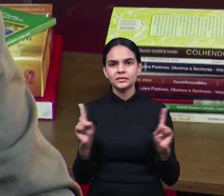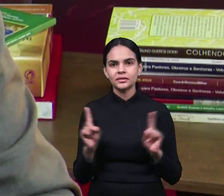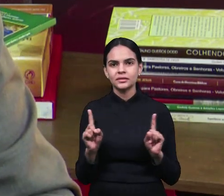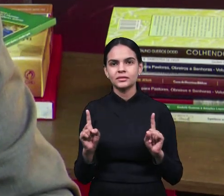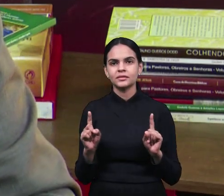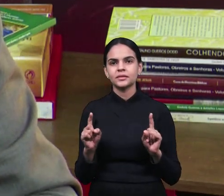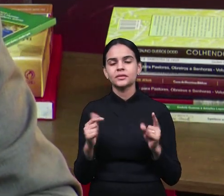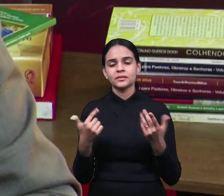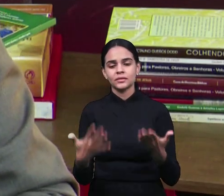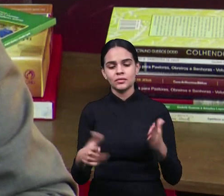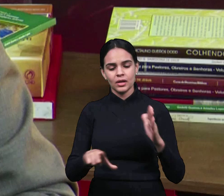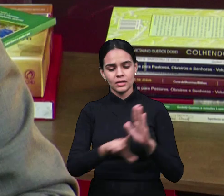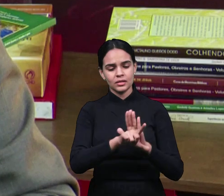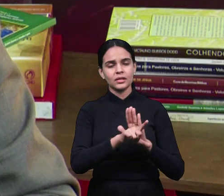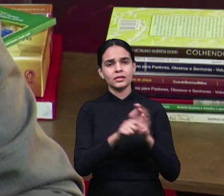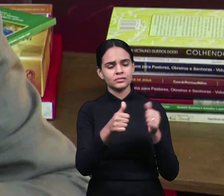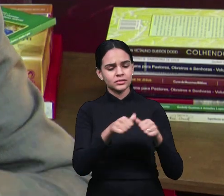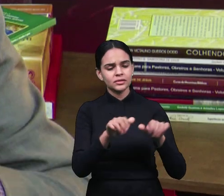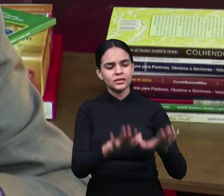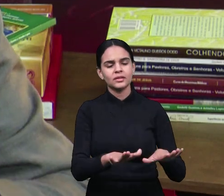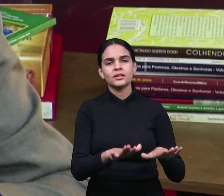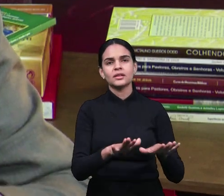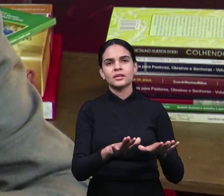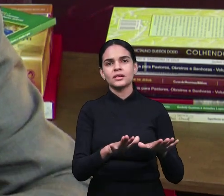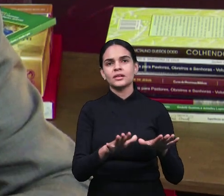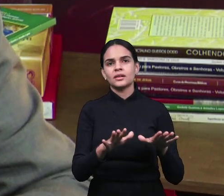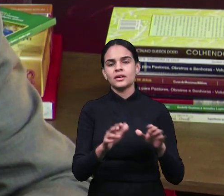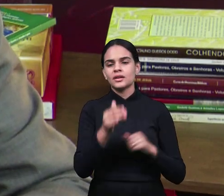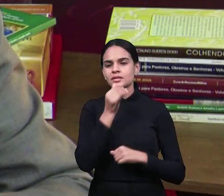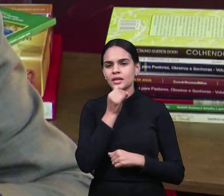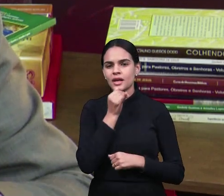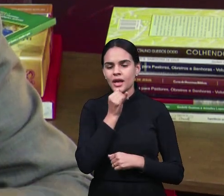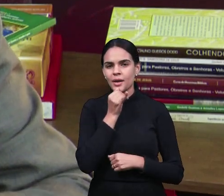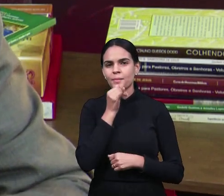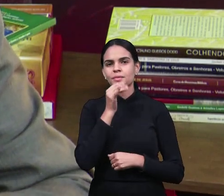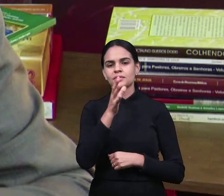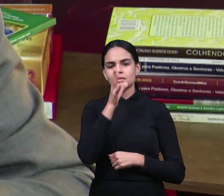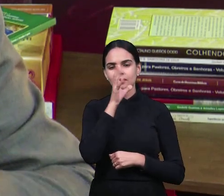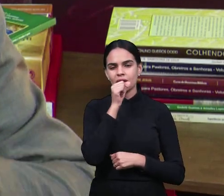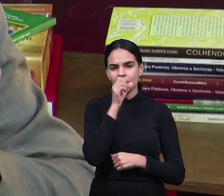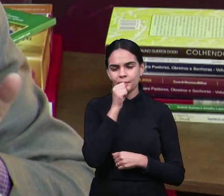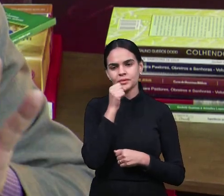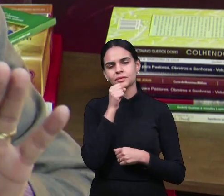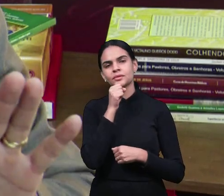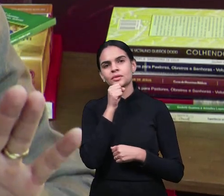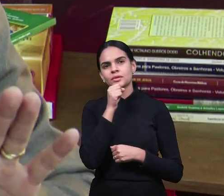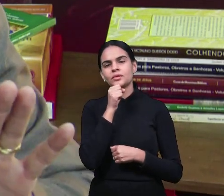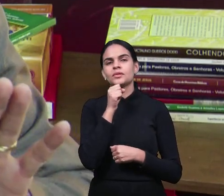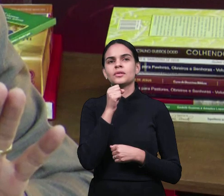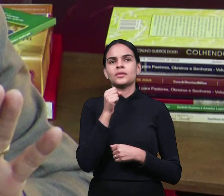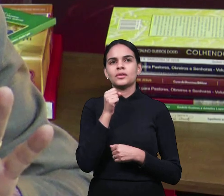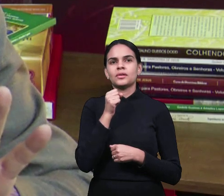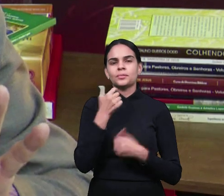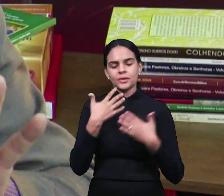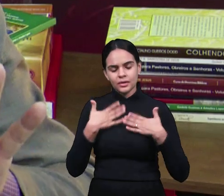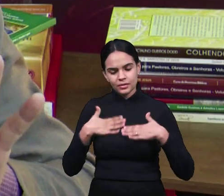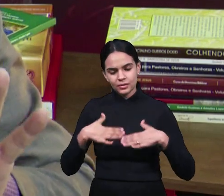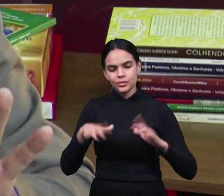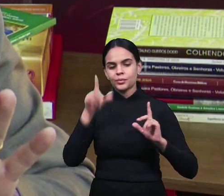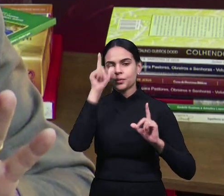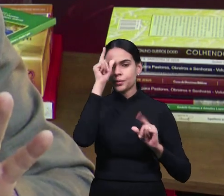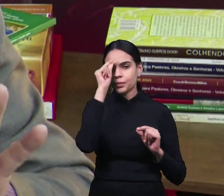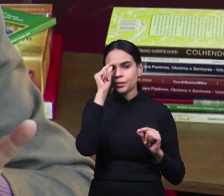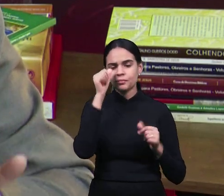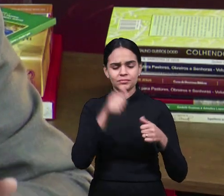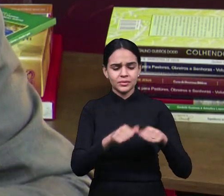como lei, o guardar um dia, toda a questão do sacrifício ali, isso ficou